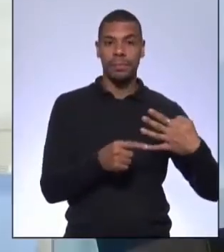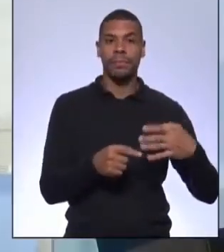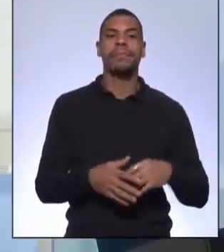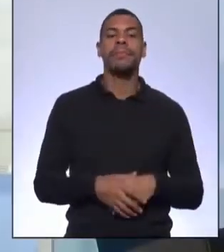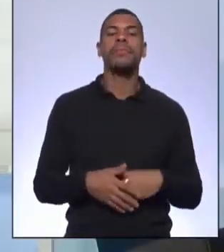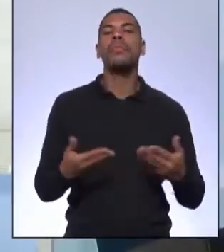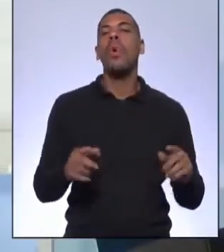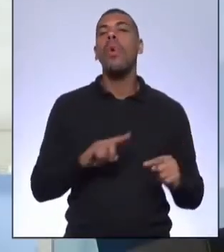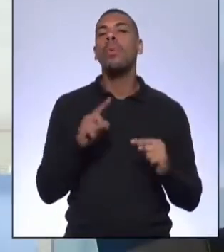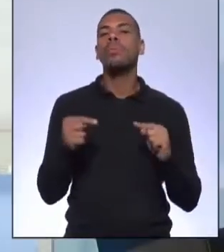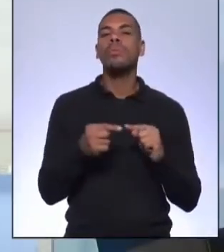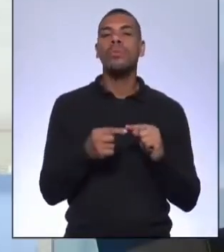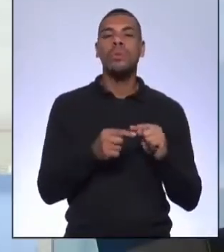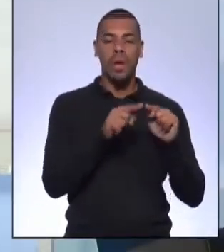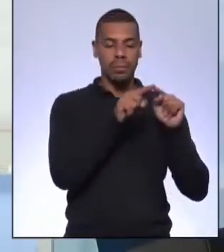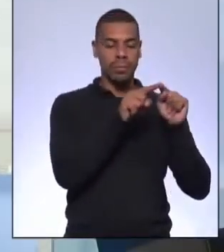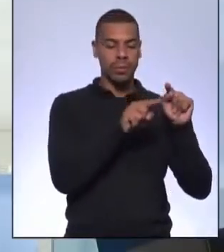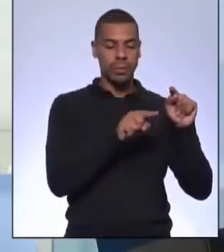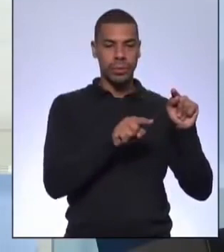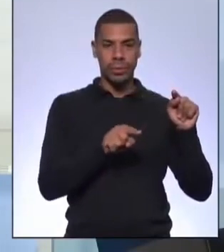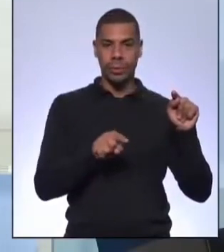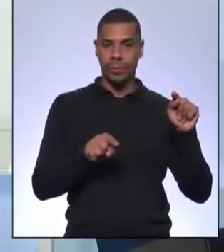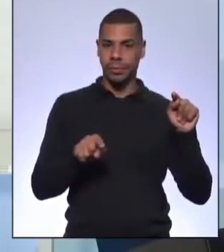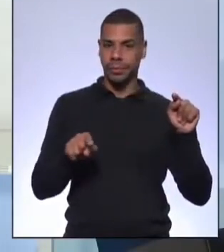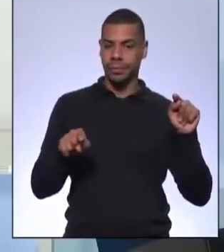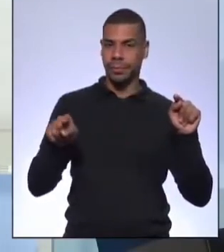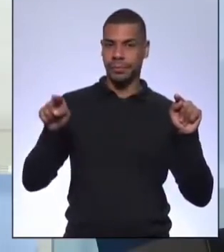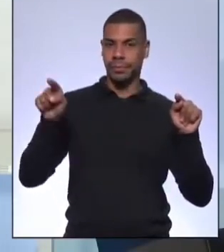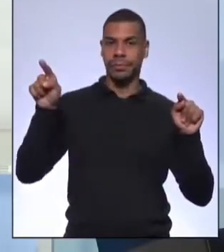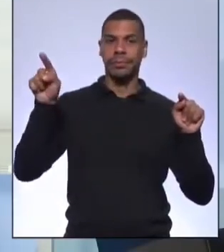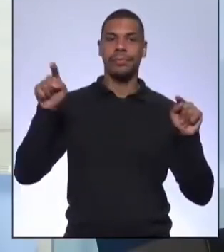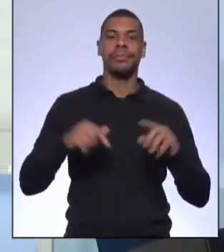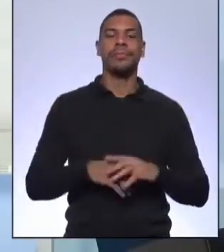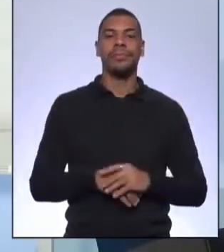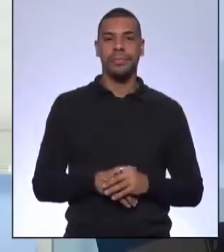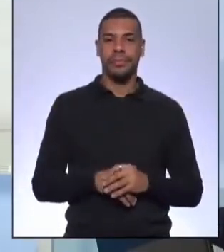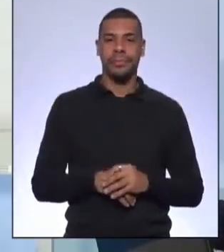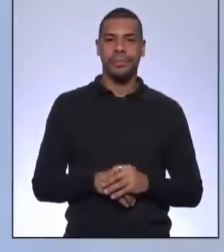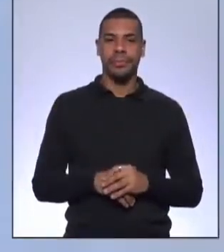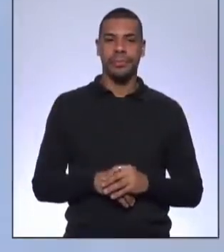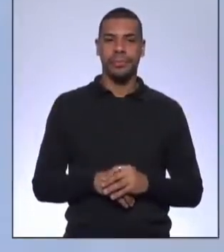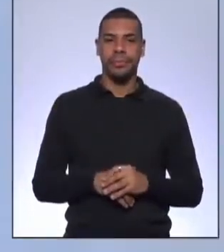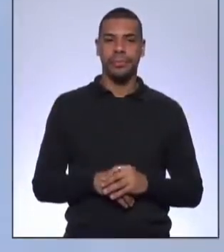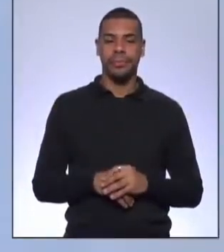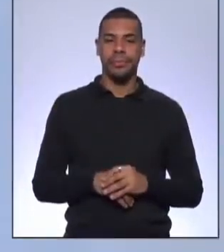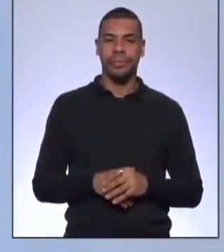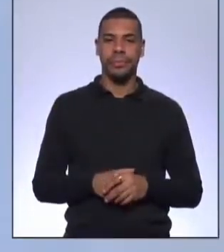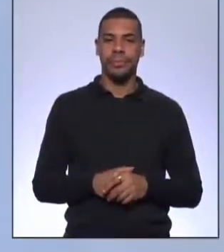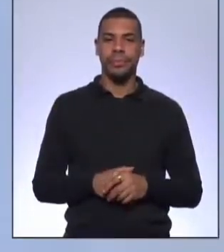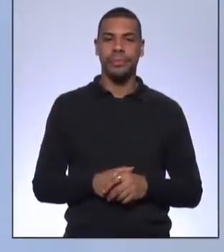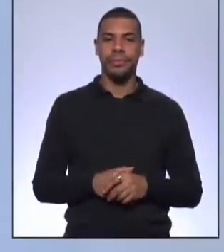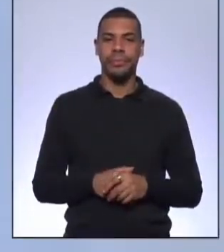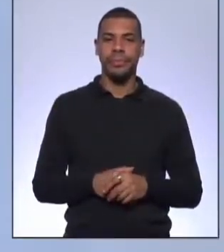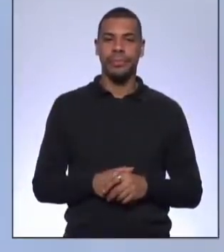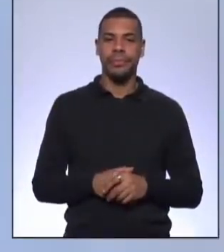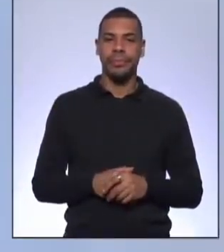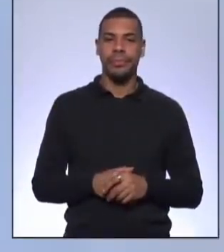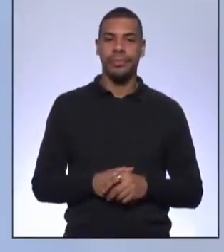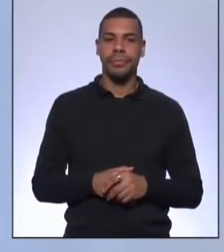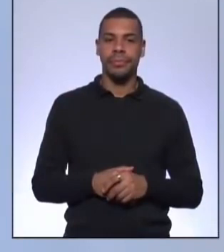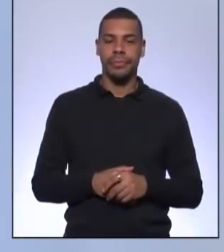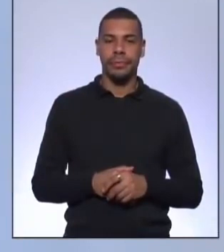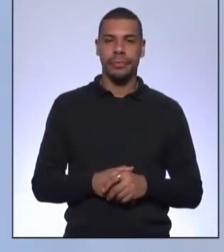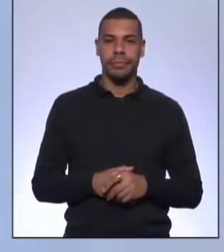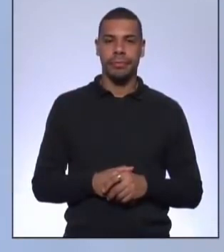qual que é a ideia? Ligar esses pontos, não é isso? Vamos ligá-los. Ó, AB, BC. Aqui, ó, vou